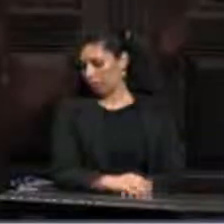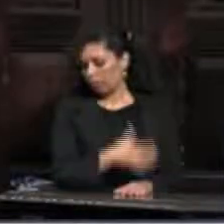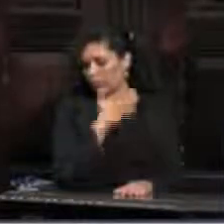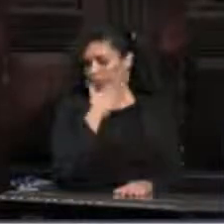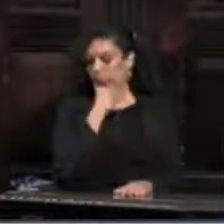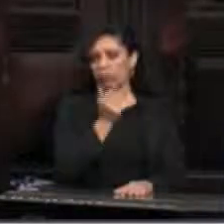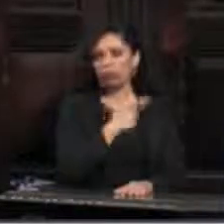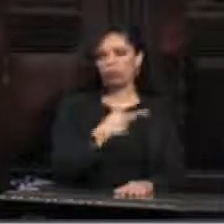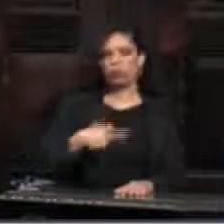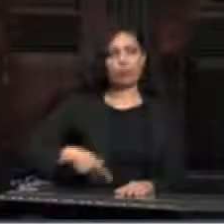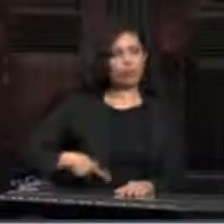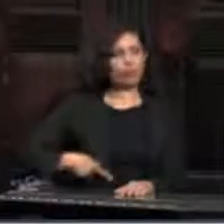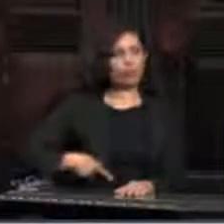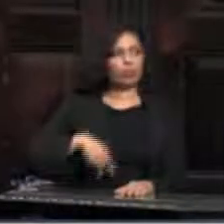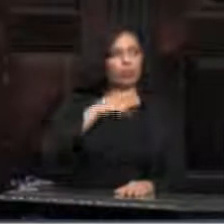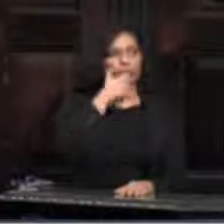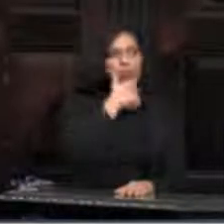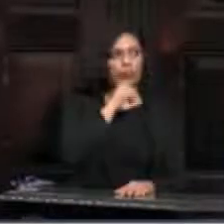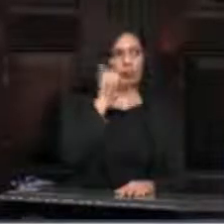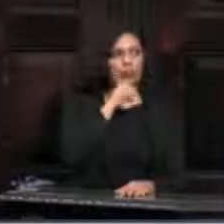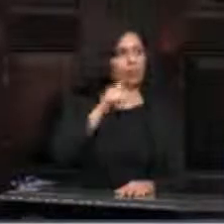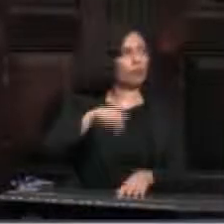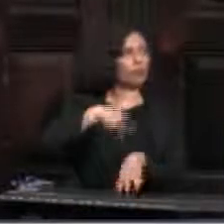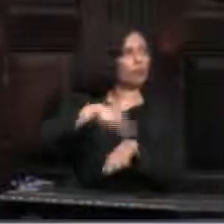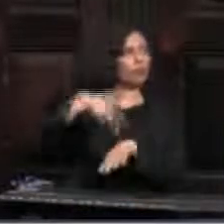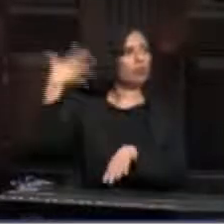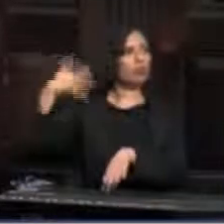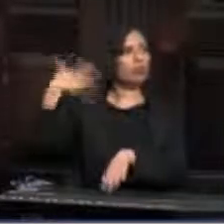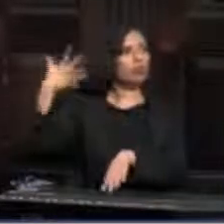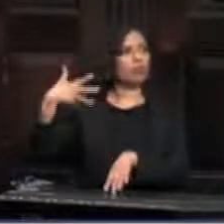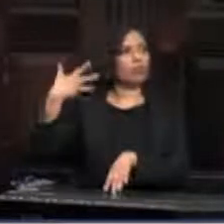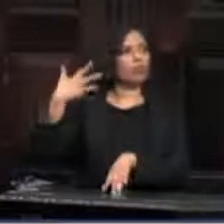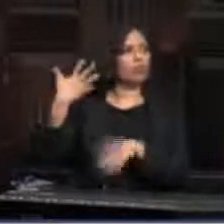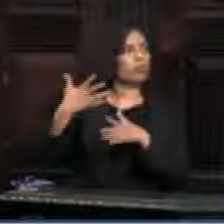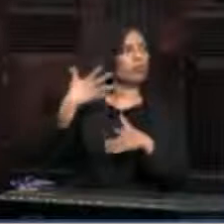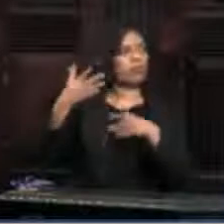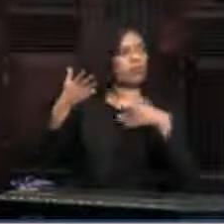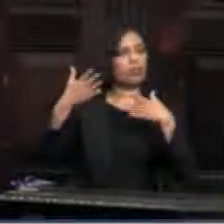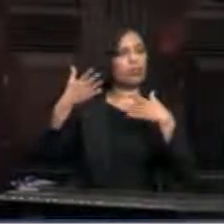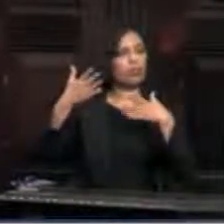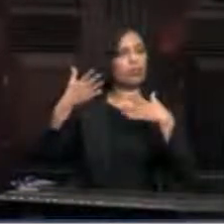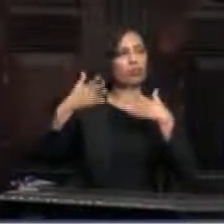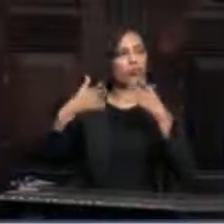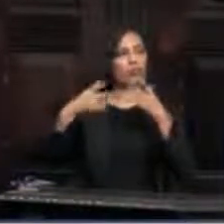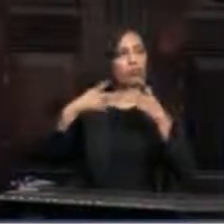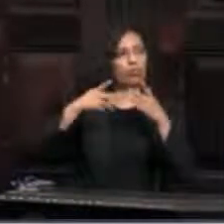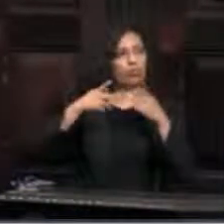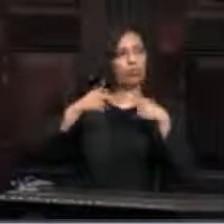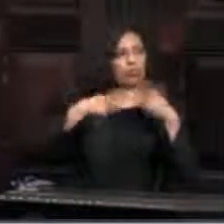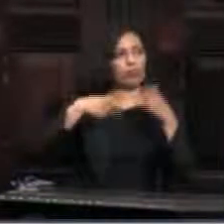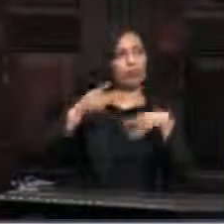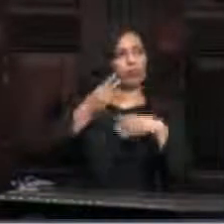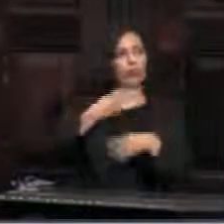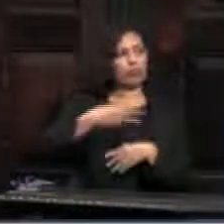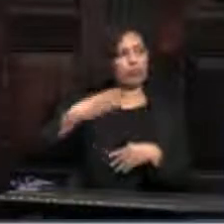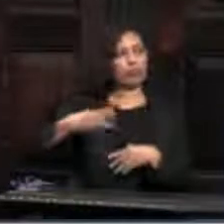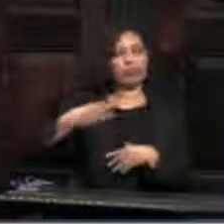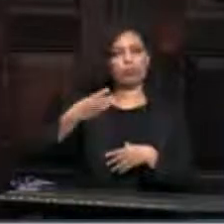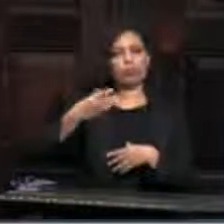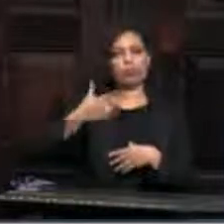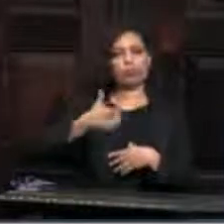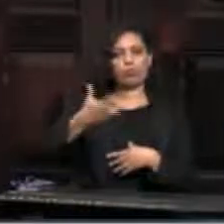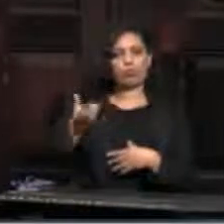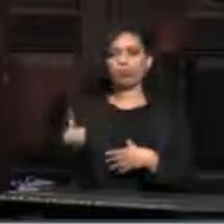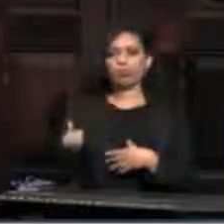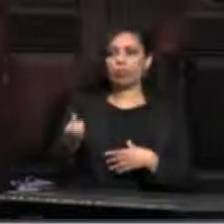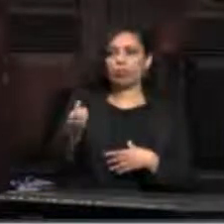Senhor presidente, senhoras e senhores deputados, subo aqui a essa tribuna para discutir o projeto de lei 3623 de 2017, de minha